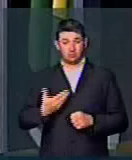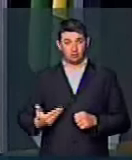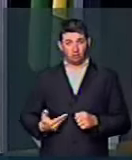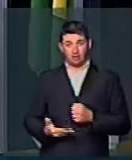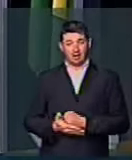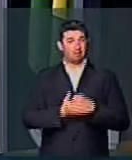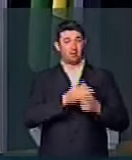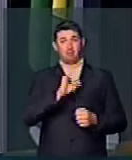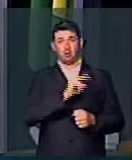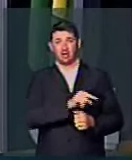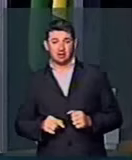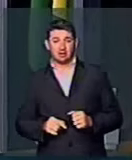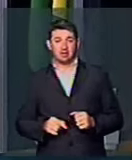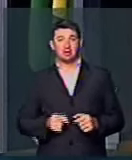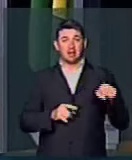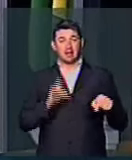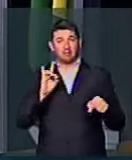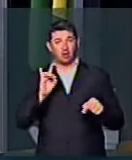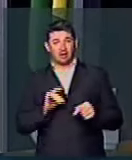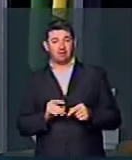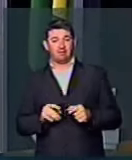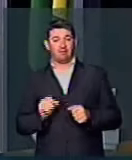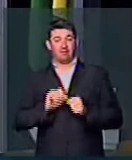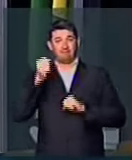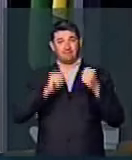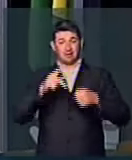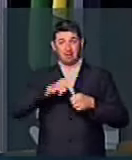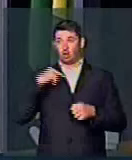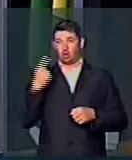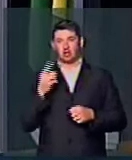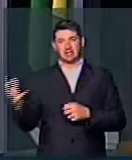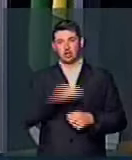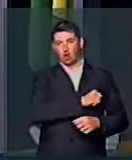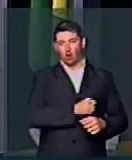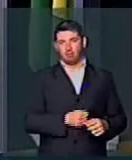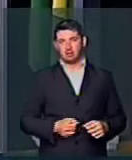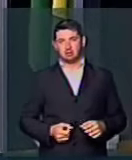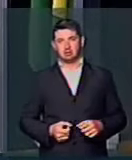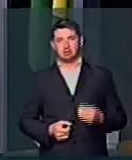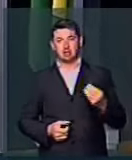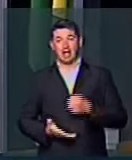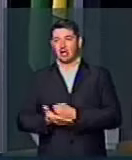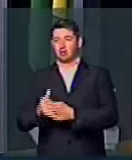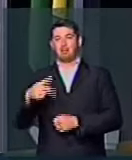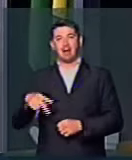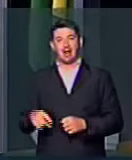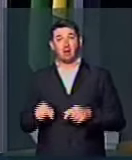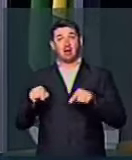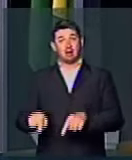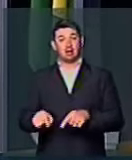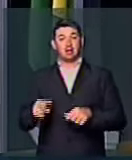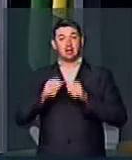da Bolívia quando ele expropria uma refinaria de petróleo nosso, colaborando com o Paraguai para que